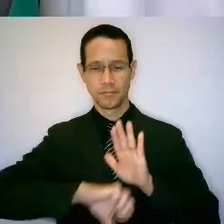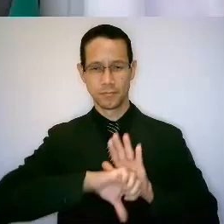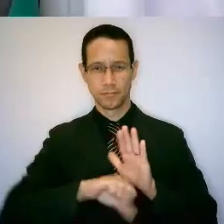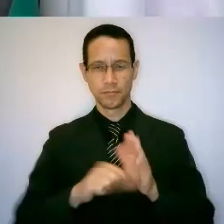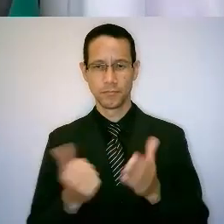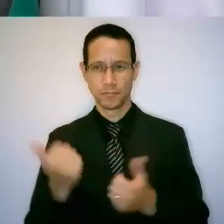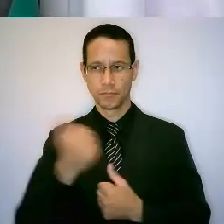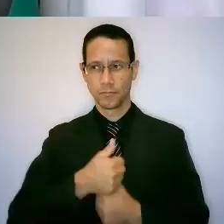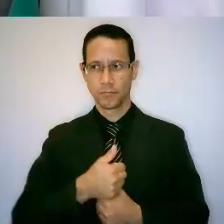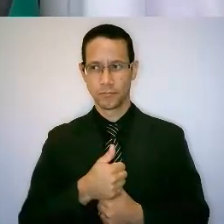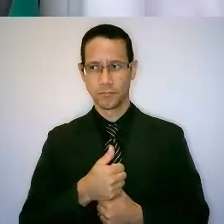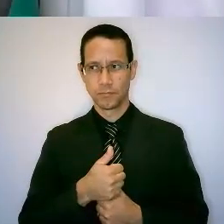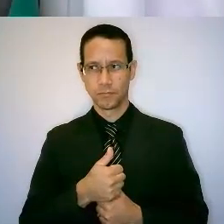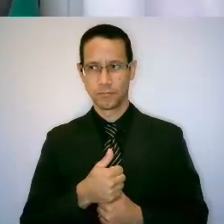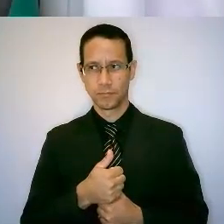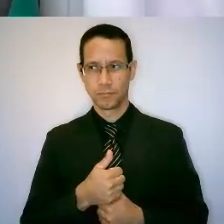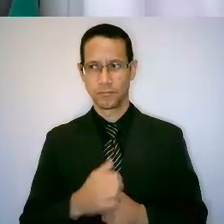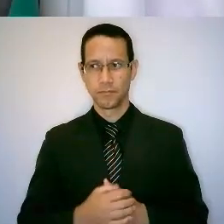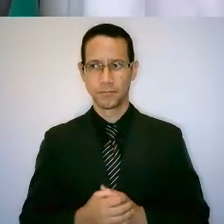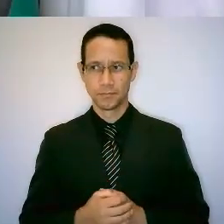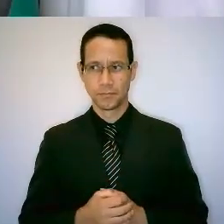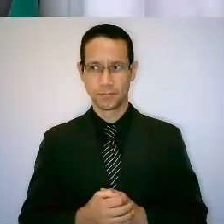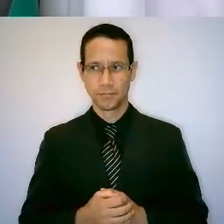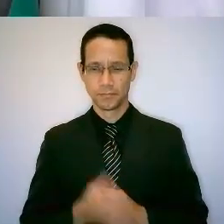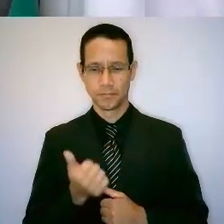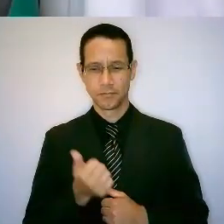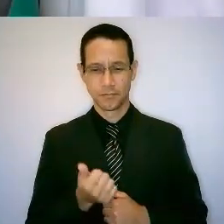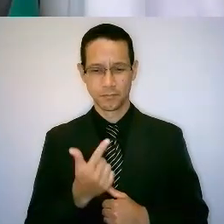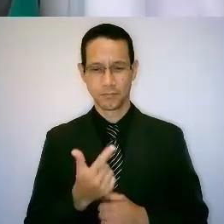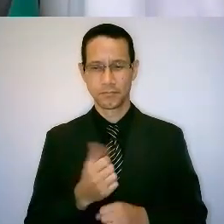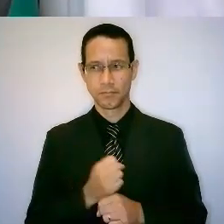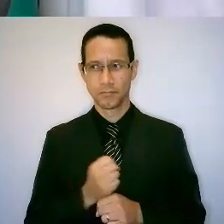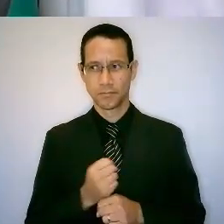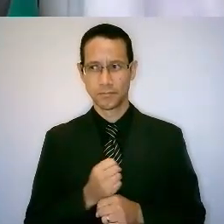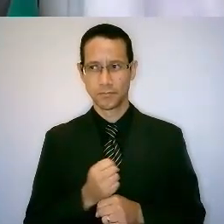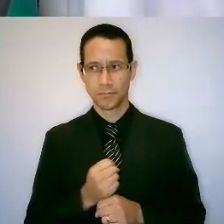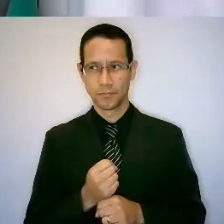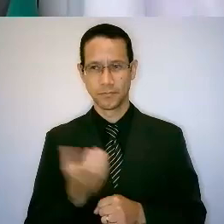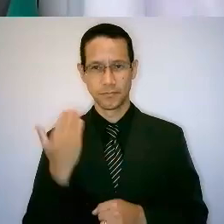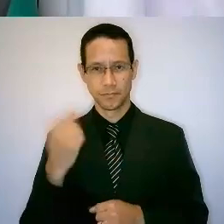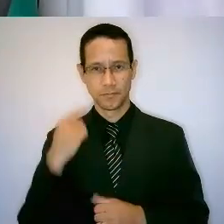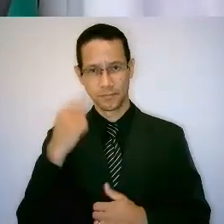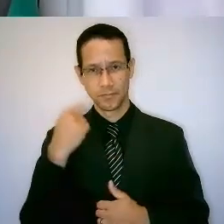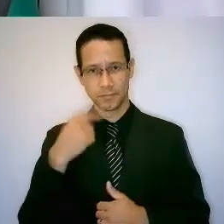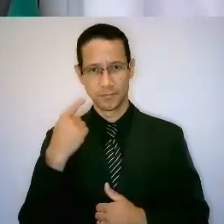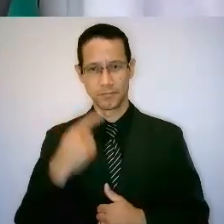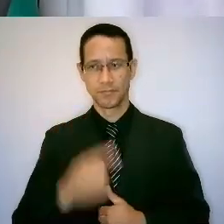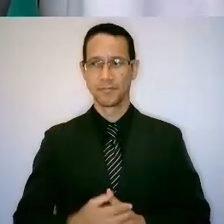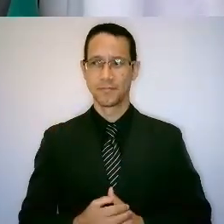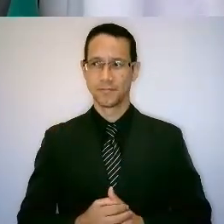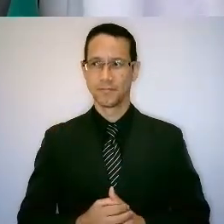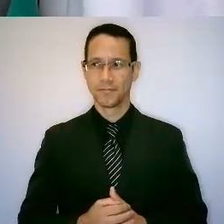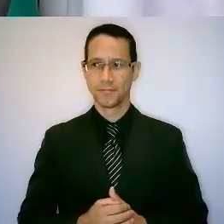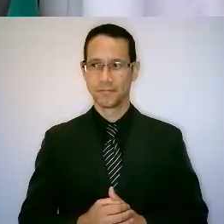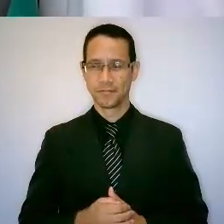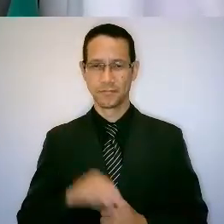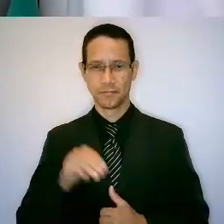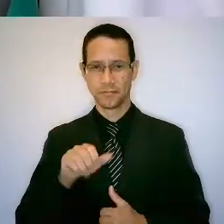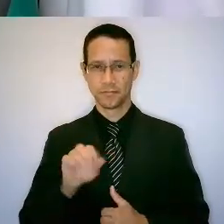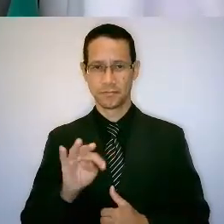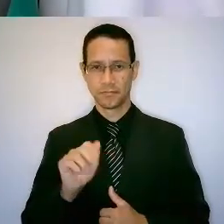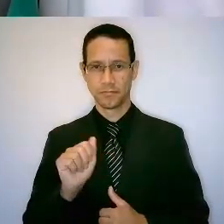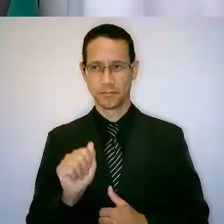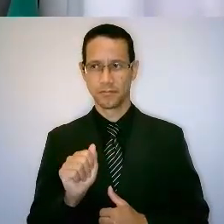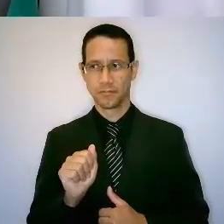mais de 12 anos eu ainda advogado e Doutora Marta que substituindo